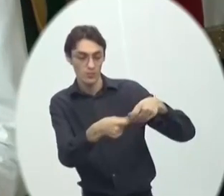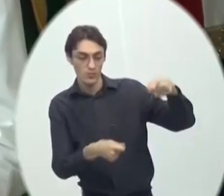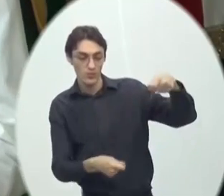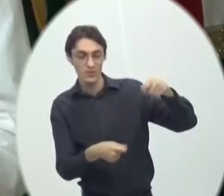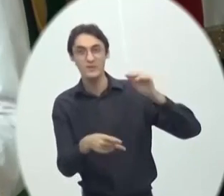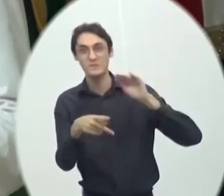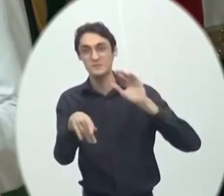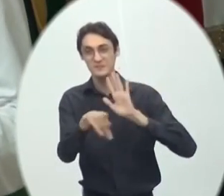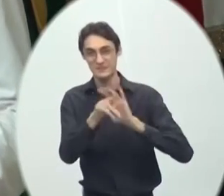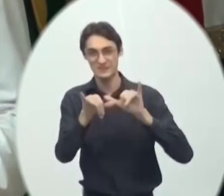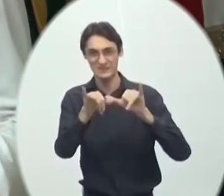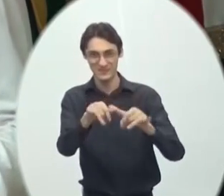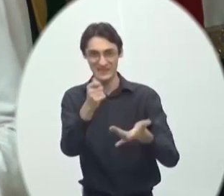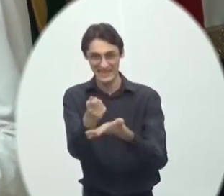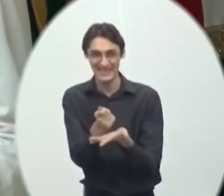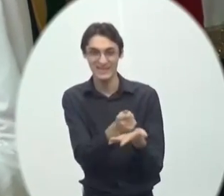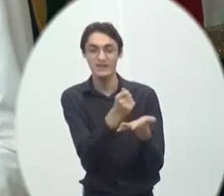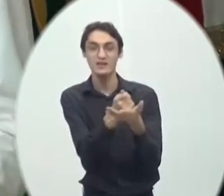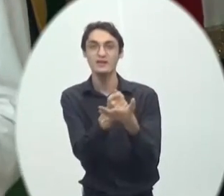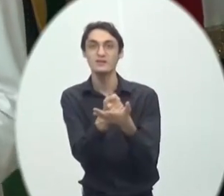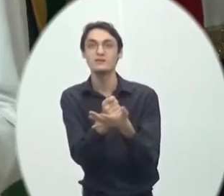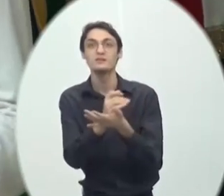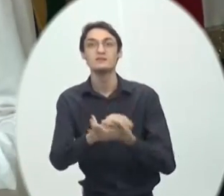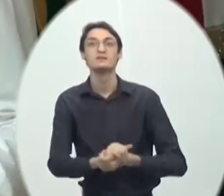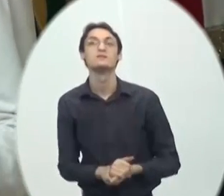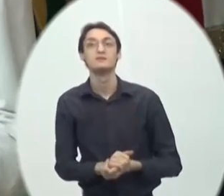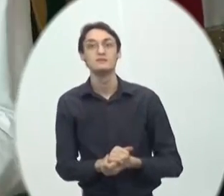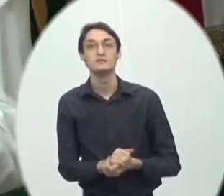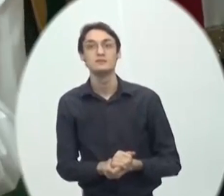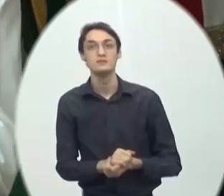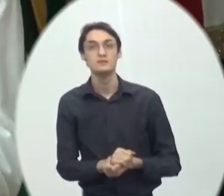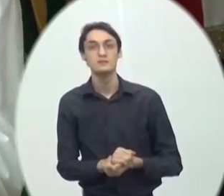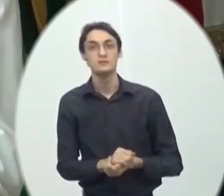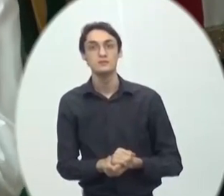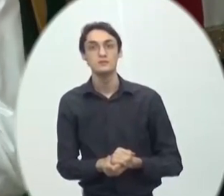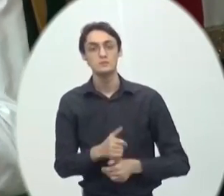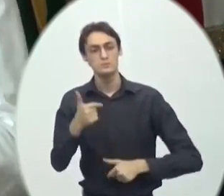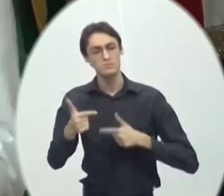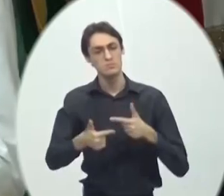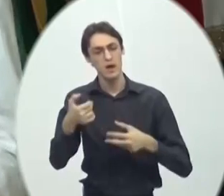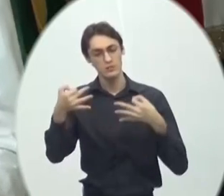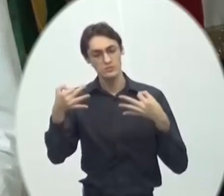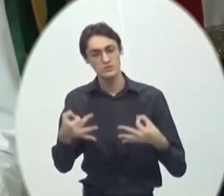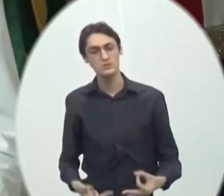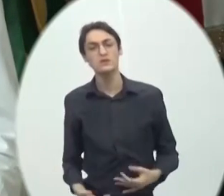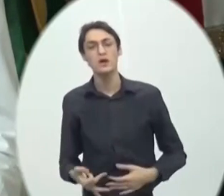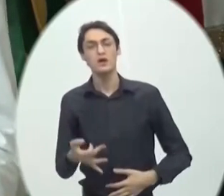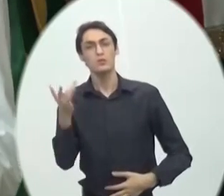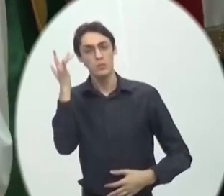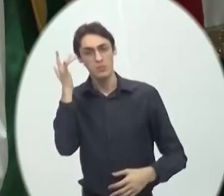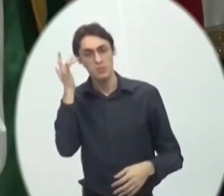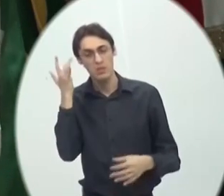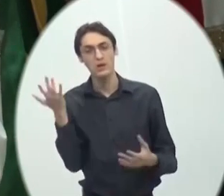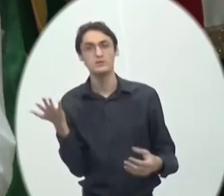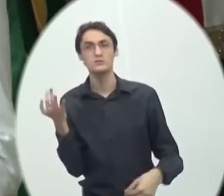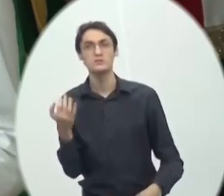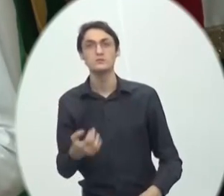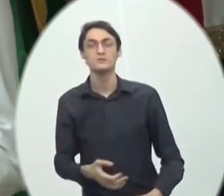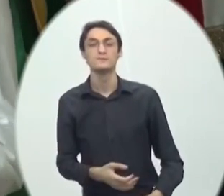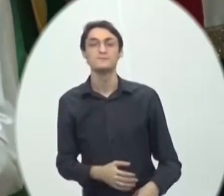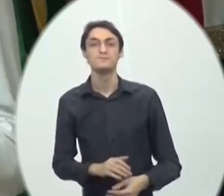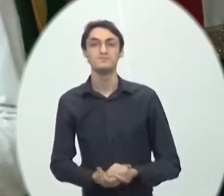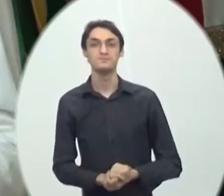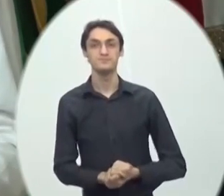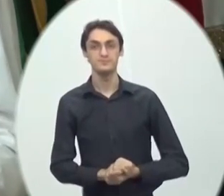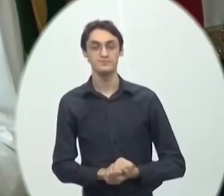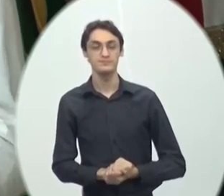Recolheu as notas fiscais, fazer um trabalho sério, um trabalho coerente, né? Sem pegar no pé de ninguém, mas fez um